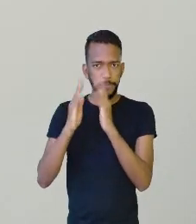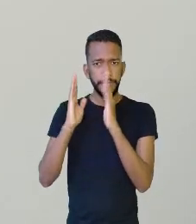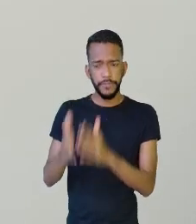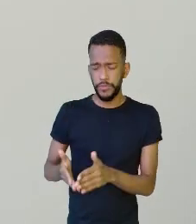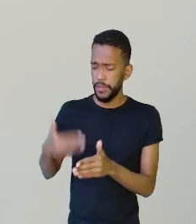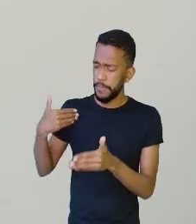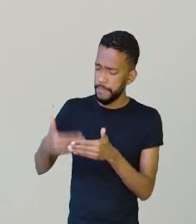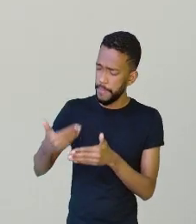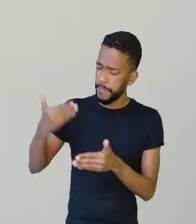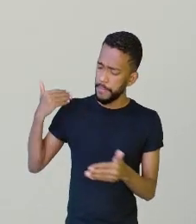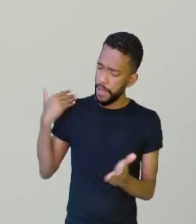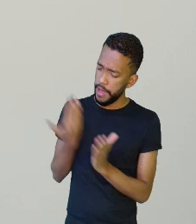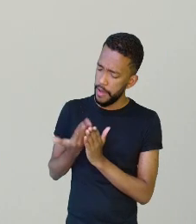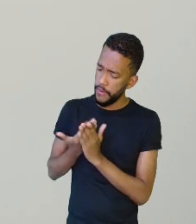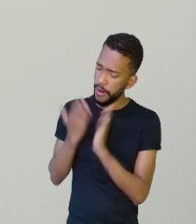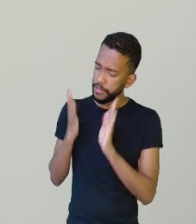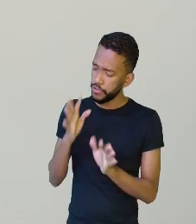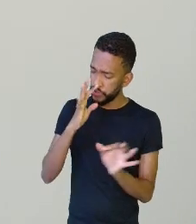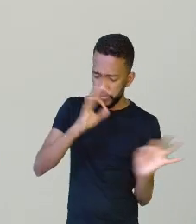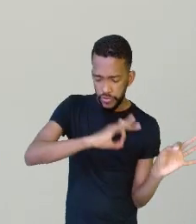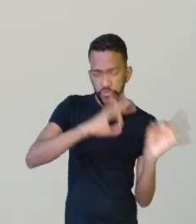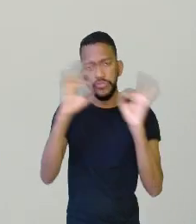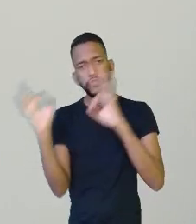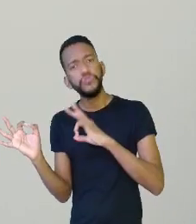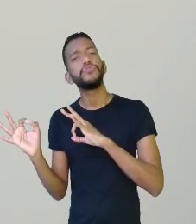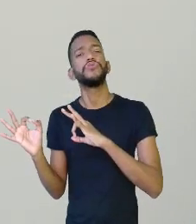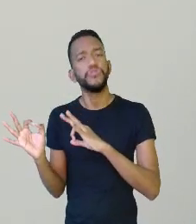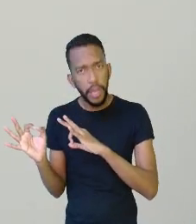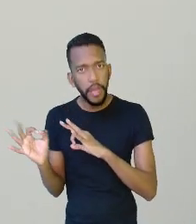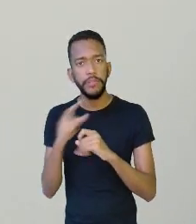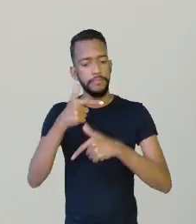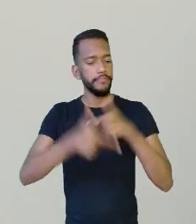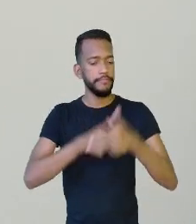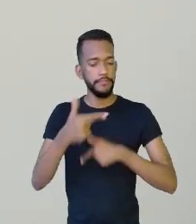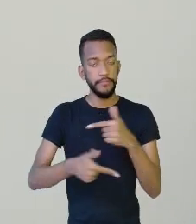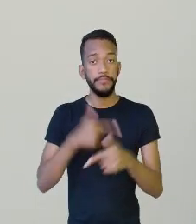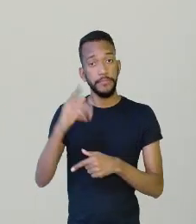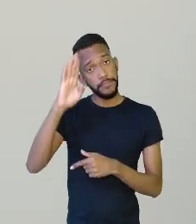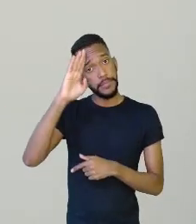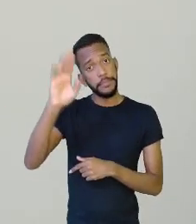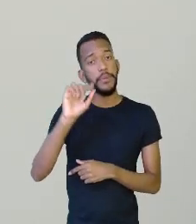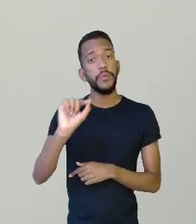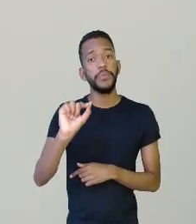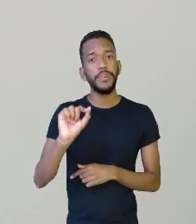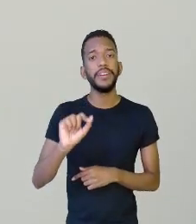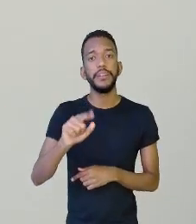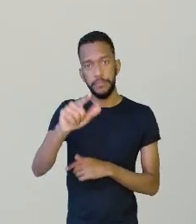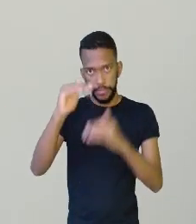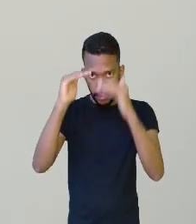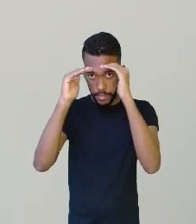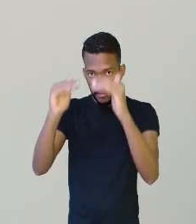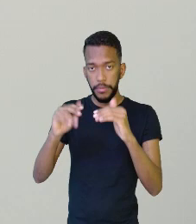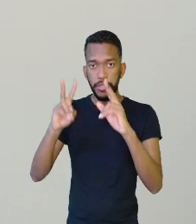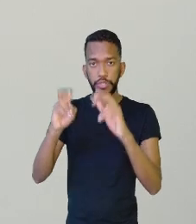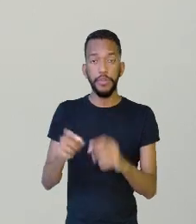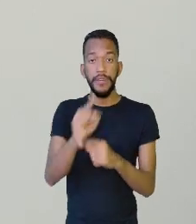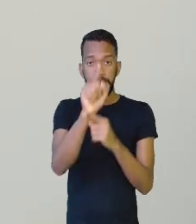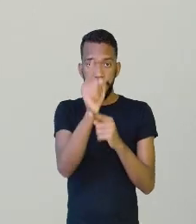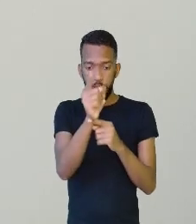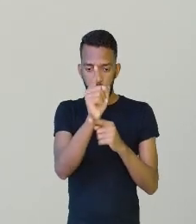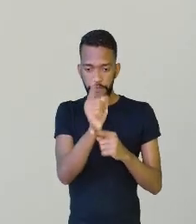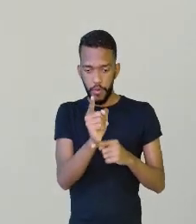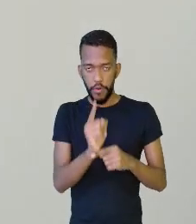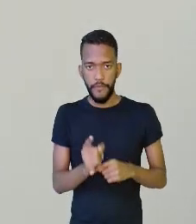assistiu às aulas anteriores, já sabe muito bem como é que funciona. Um ponto principal, respeita a posição da